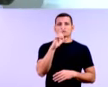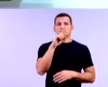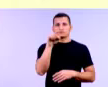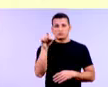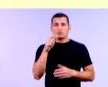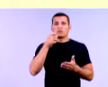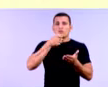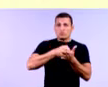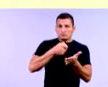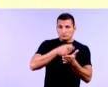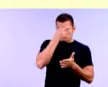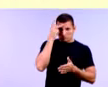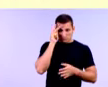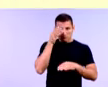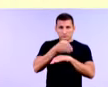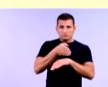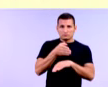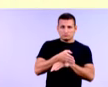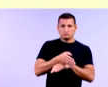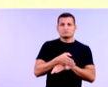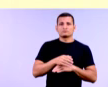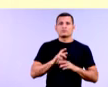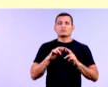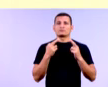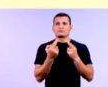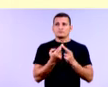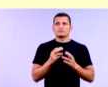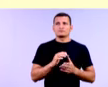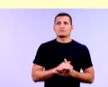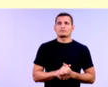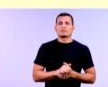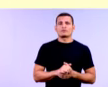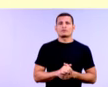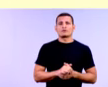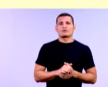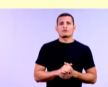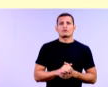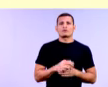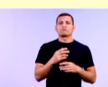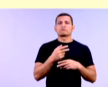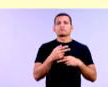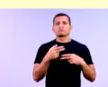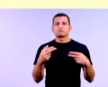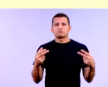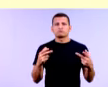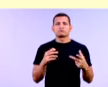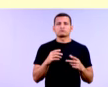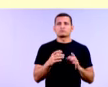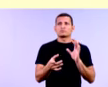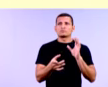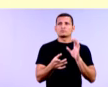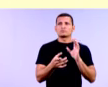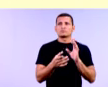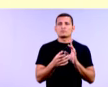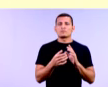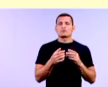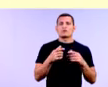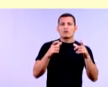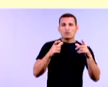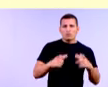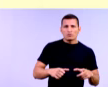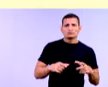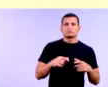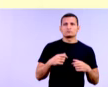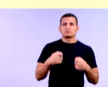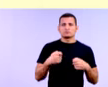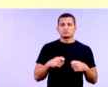a participar do evento, do encontro. Quais são os elementos textuais em uma convocação? O local do evento tem que ser claro, a